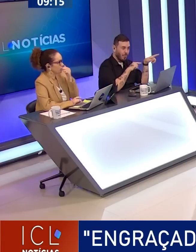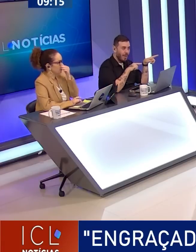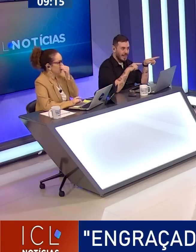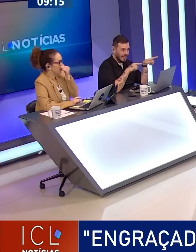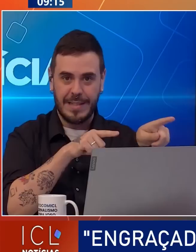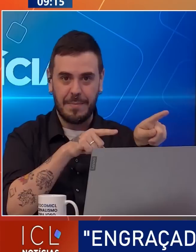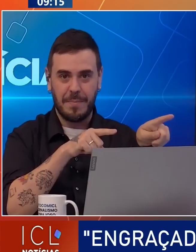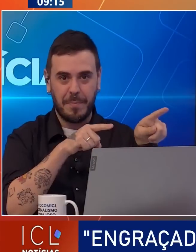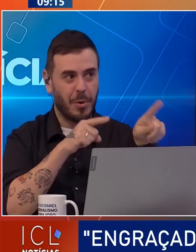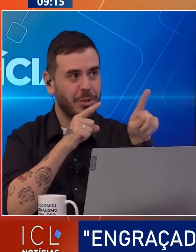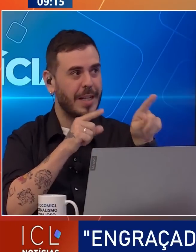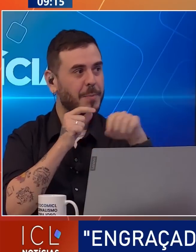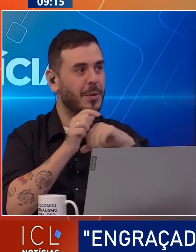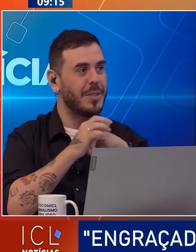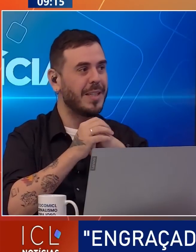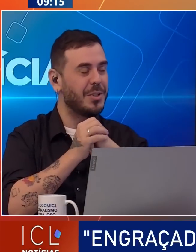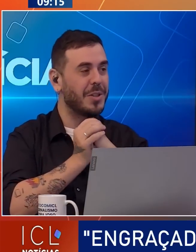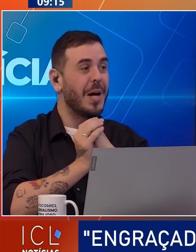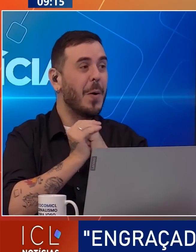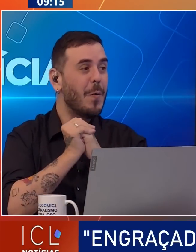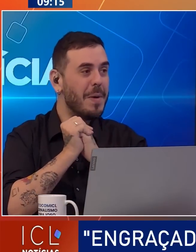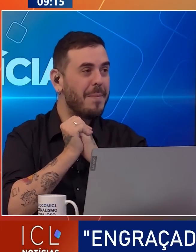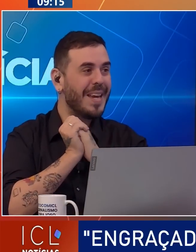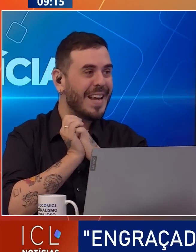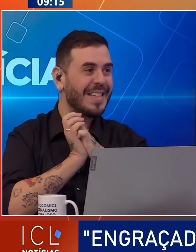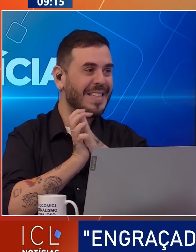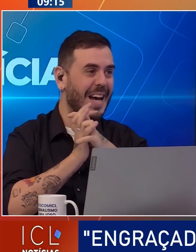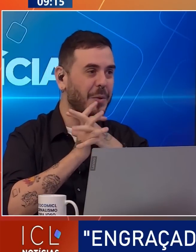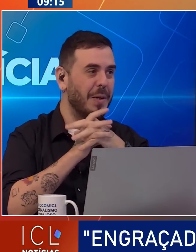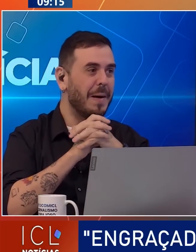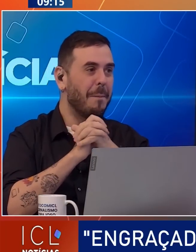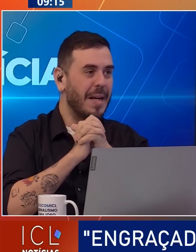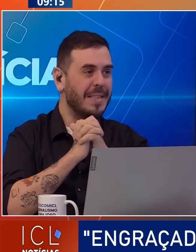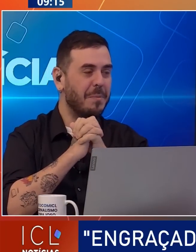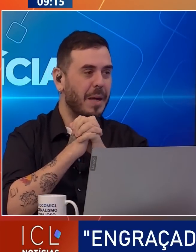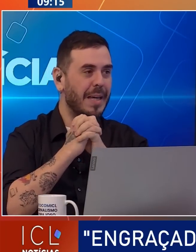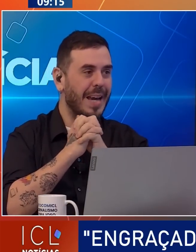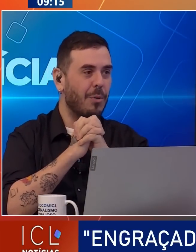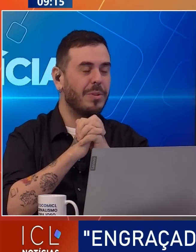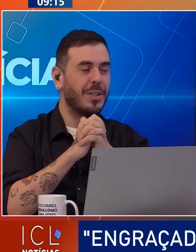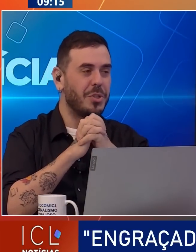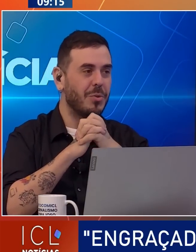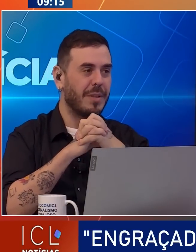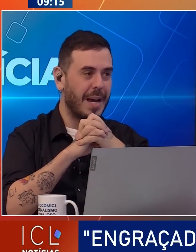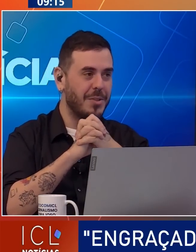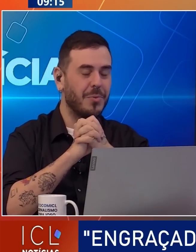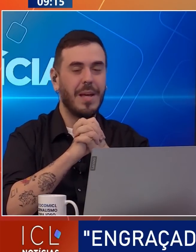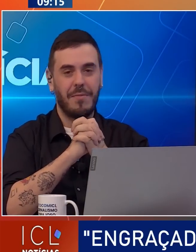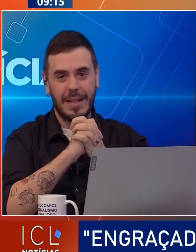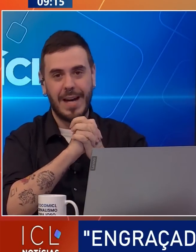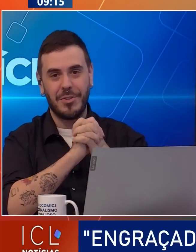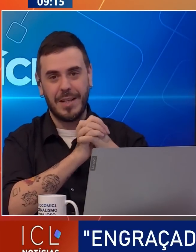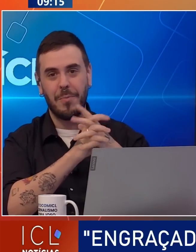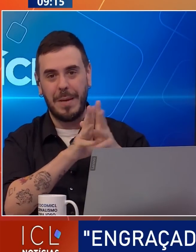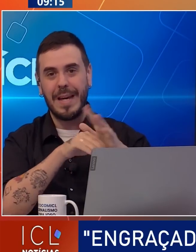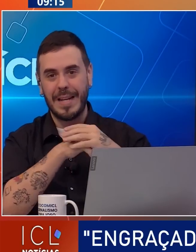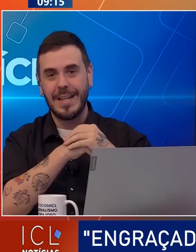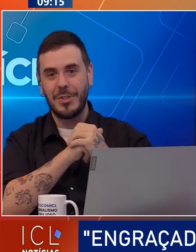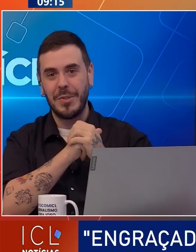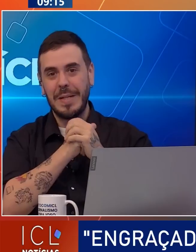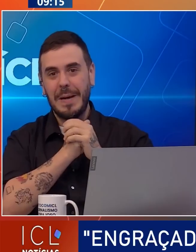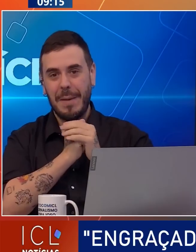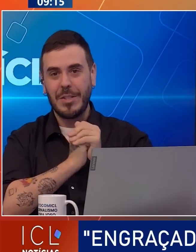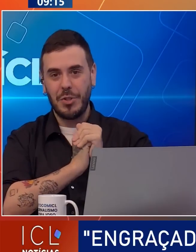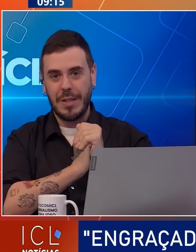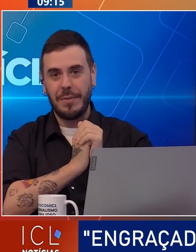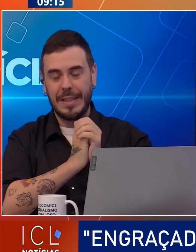que marcou ela nesse post, ela respondeu o seguinte, o meme é engraçado, mas também é um tantinho trágico, e é verdade, né? Um meme